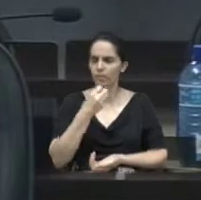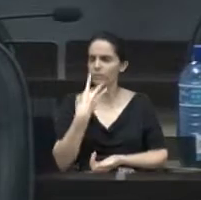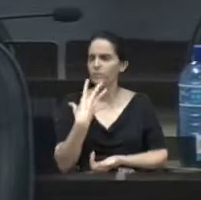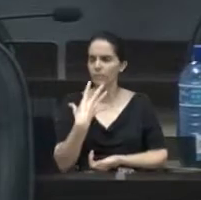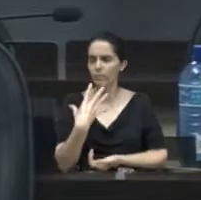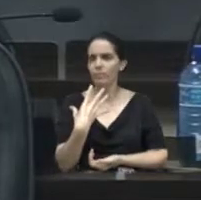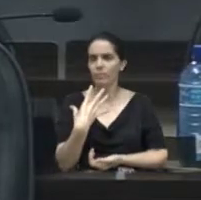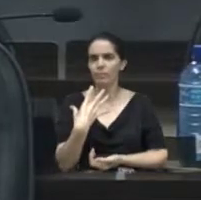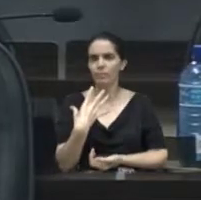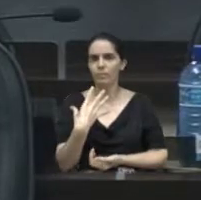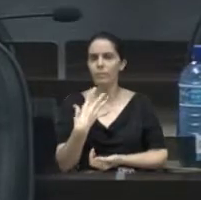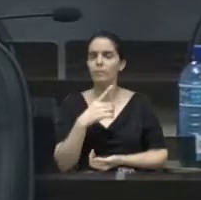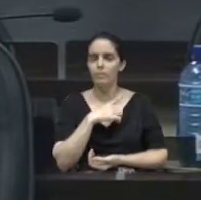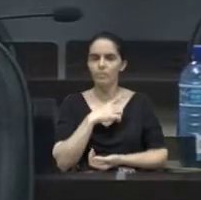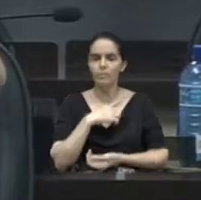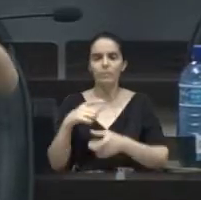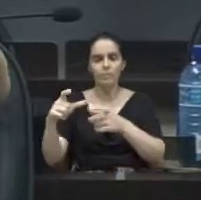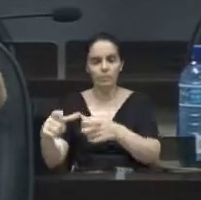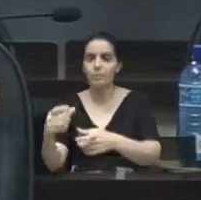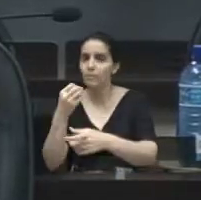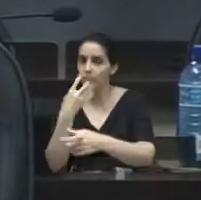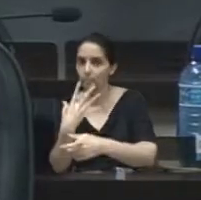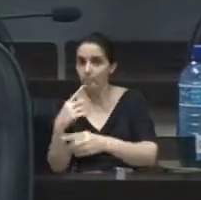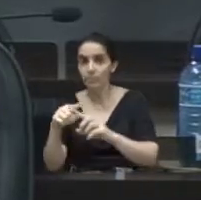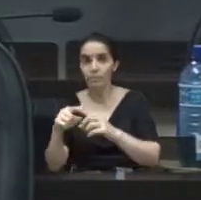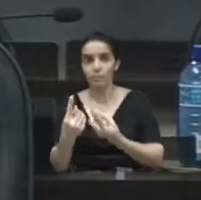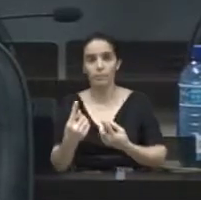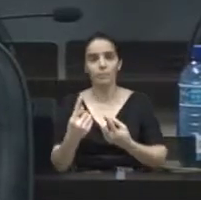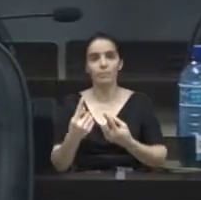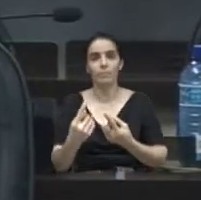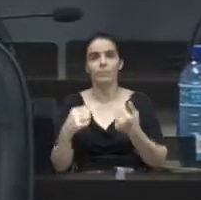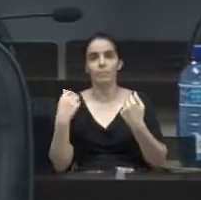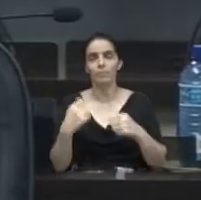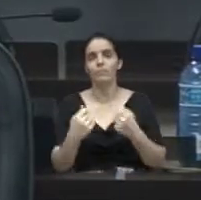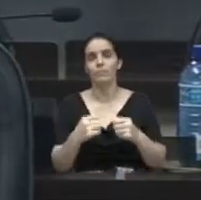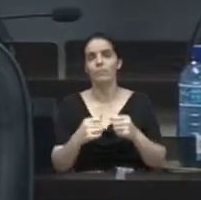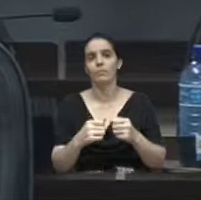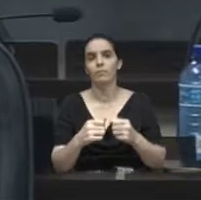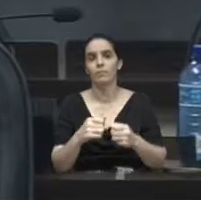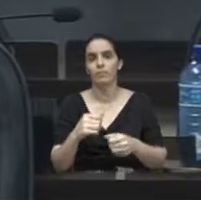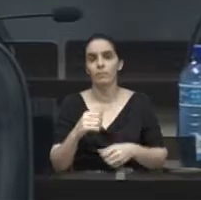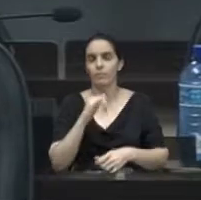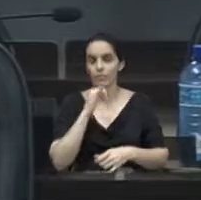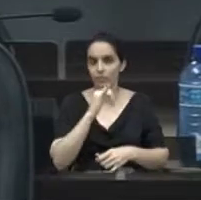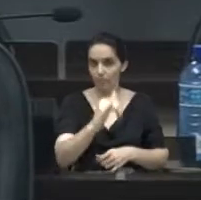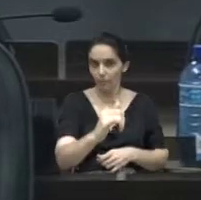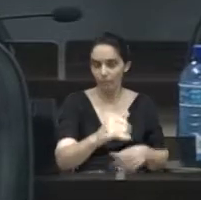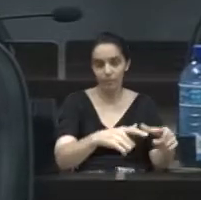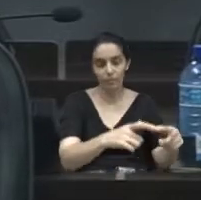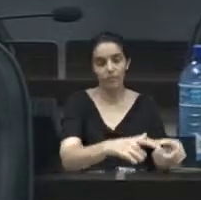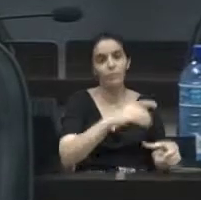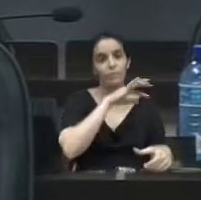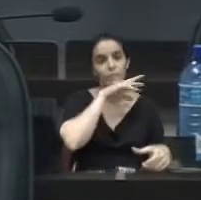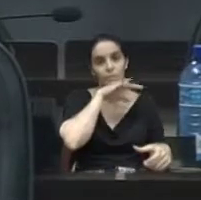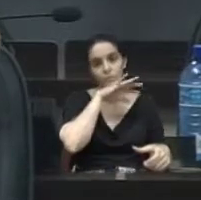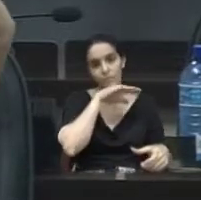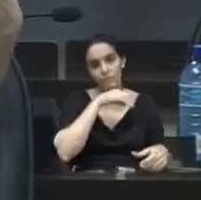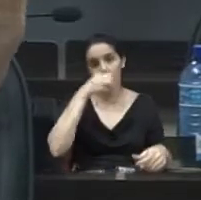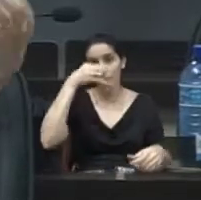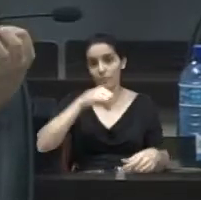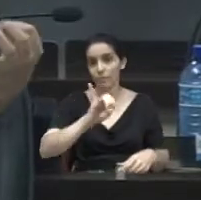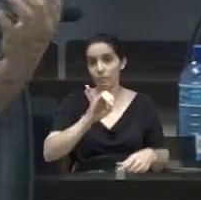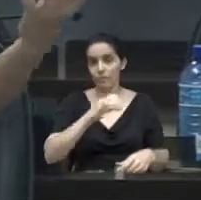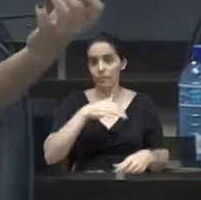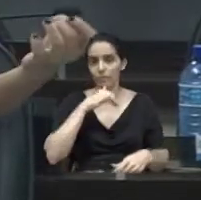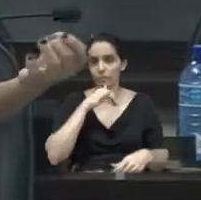e há alguns locais. Mas muitas vezes nós temos que fazer a divulgação e se, de alguma forma, a informação não está chegando